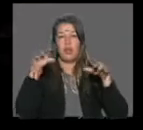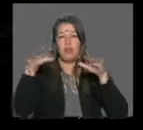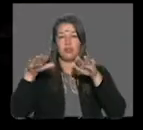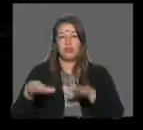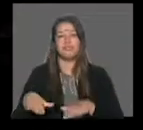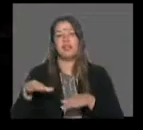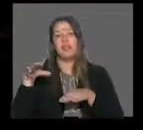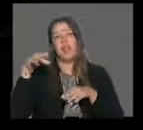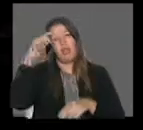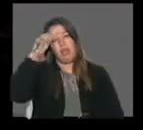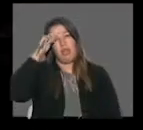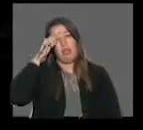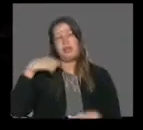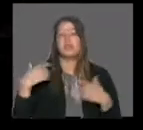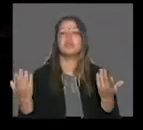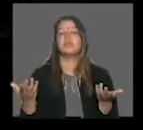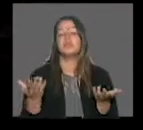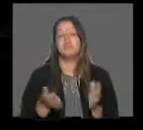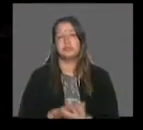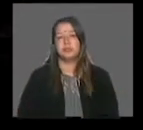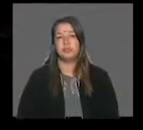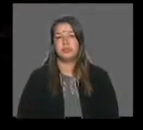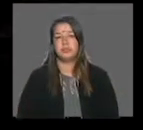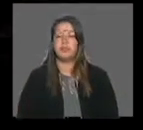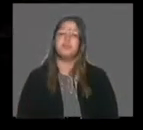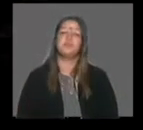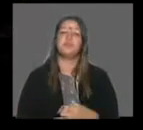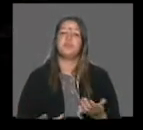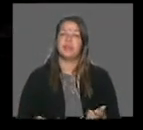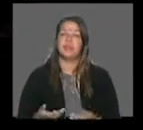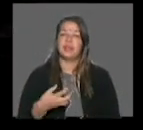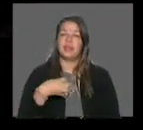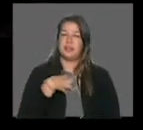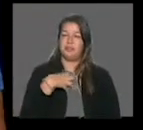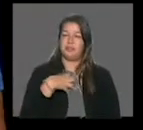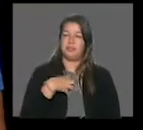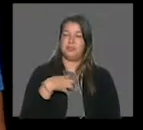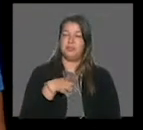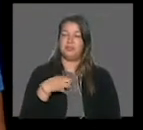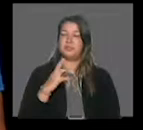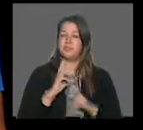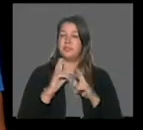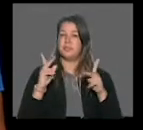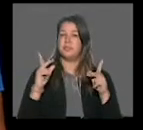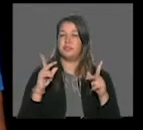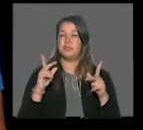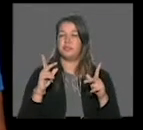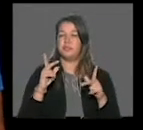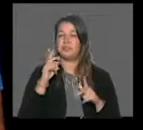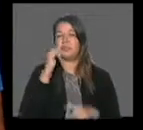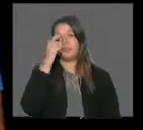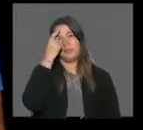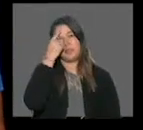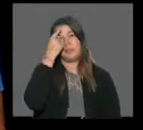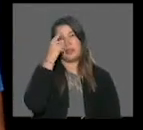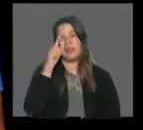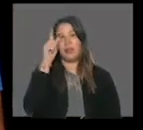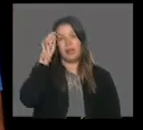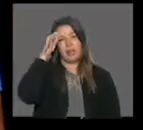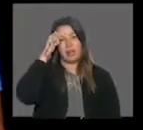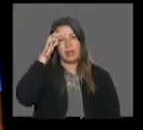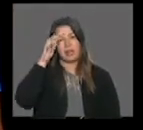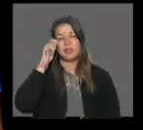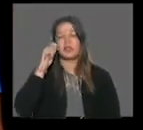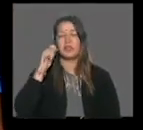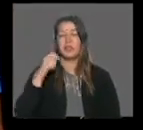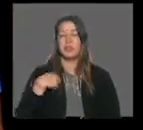solo africano? A primeira coisa foi desmistificar muito do que a gente pensa sobre a África. Primeiro, de ter